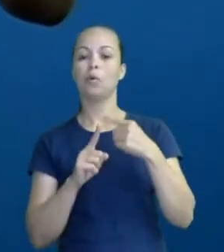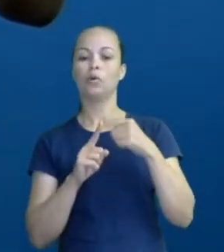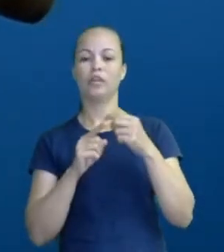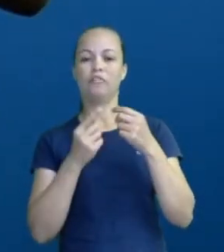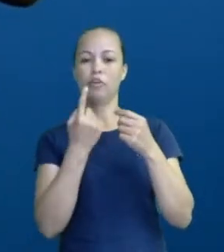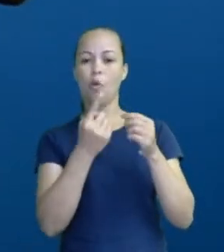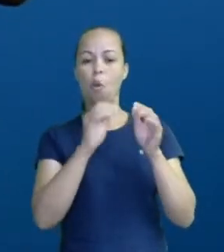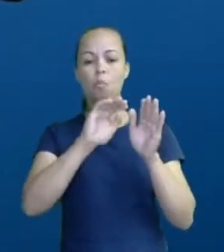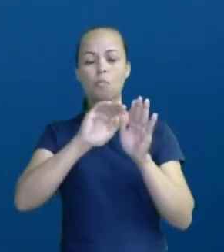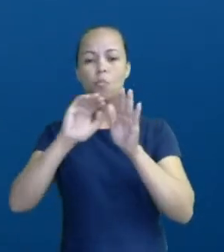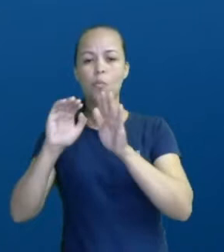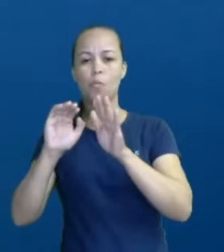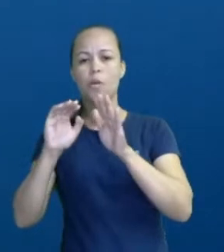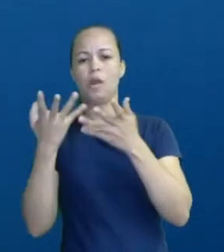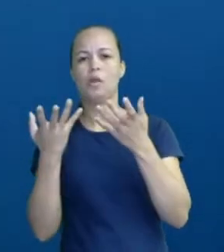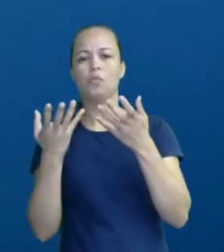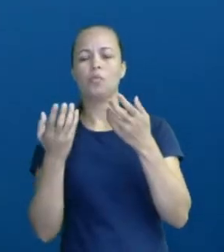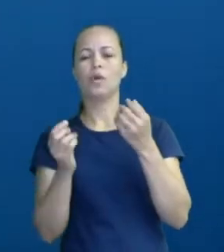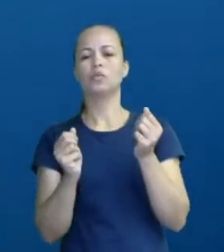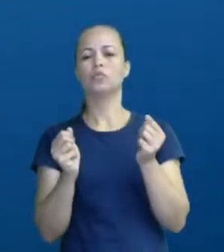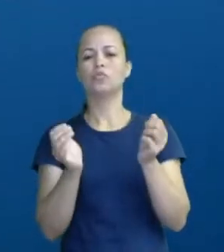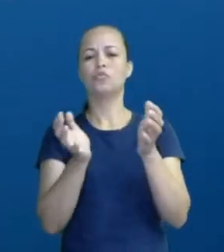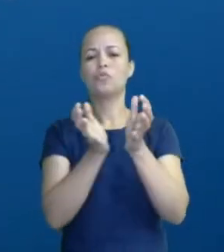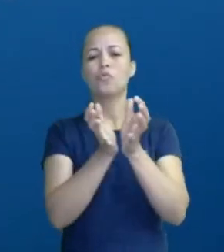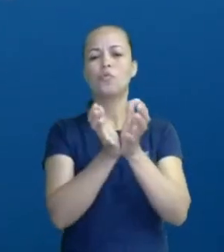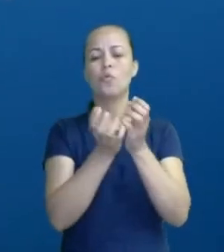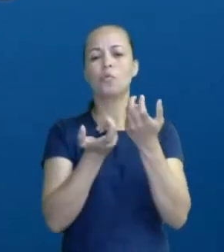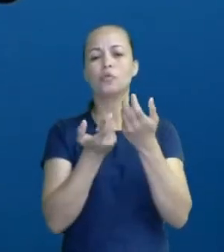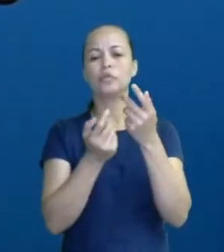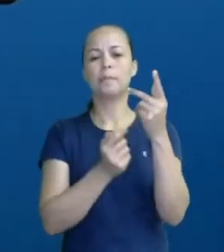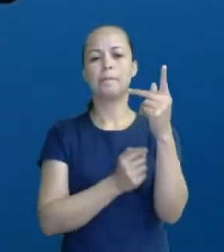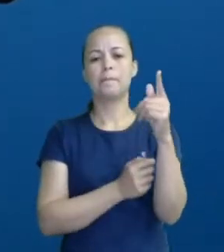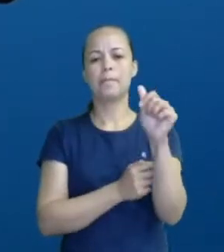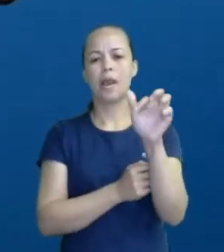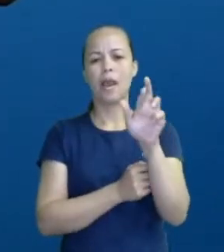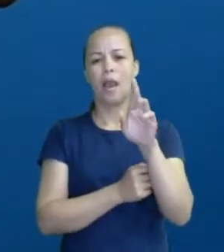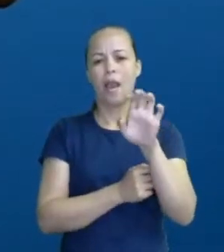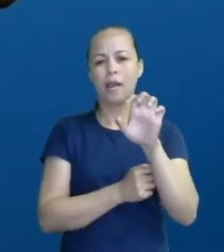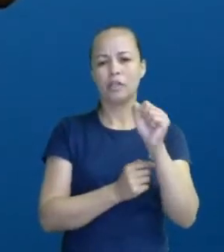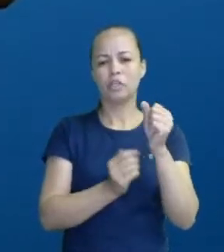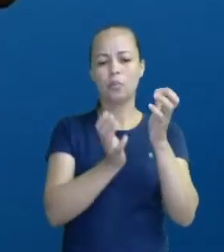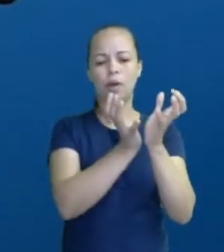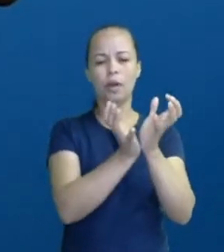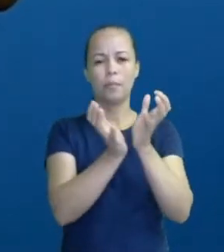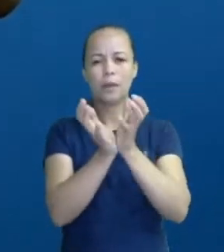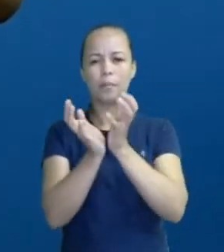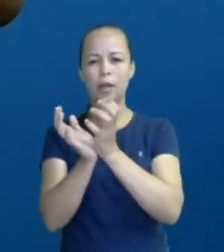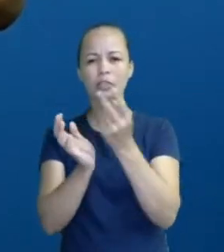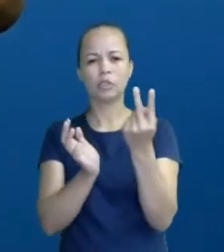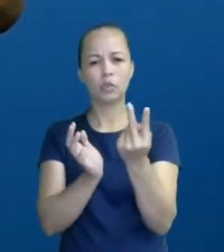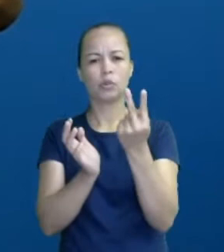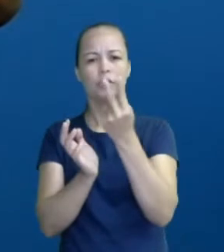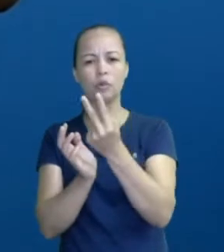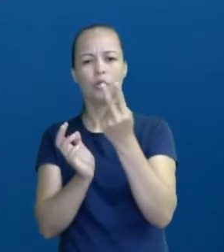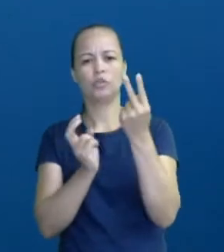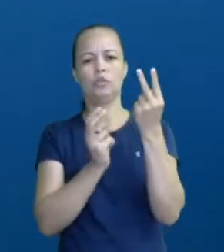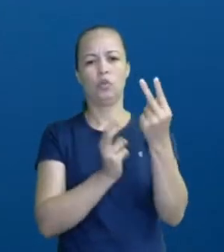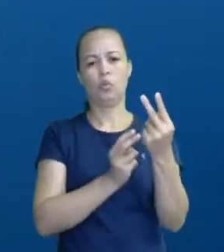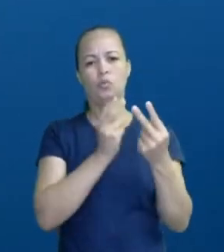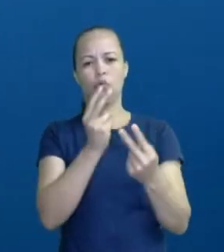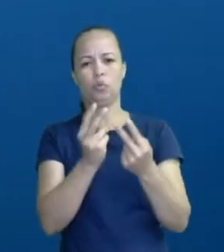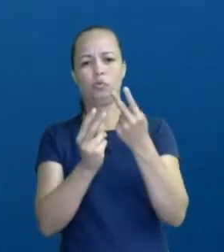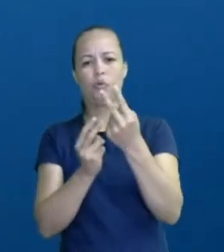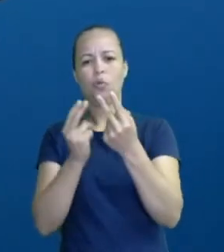número par quando forma, ó, esses parezinhos, esses casaizinhos de 2